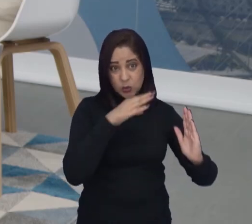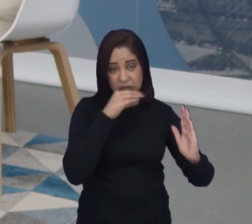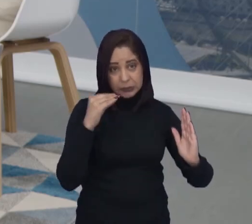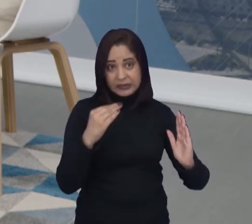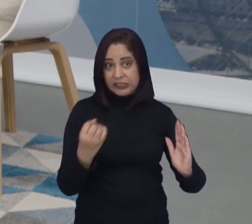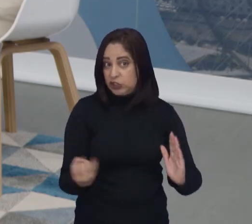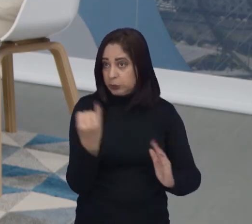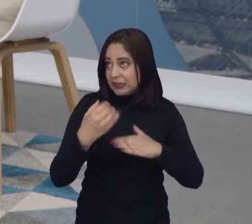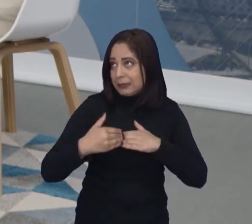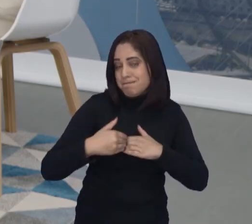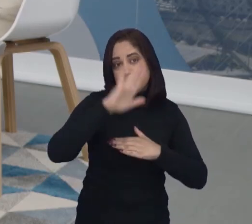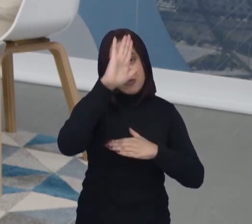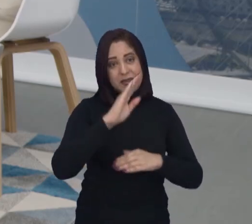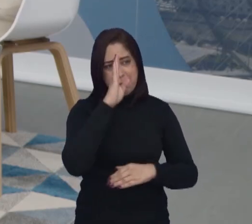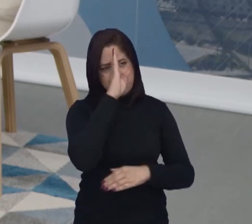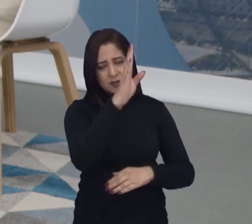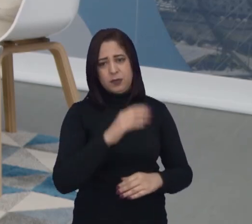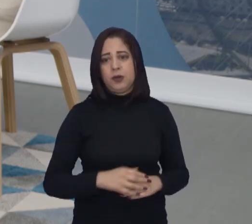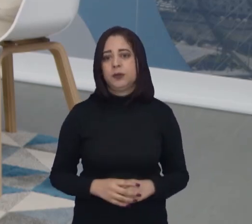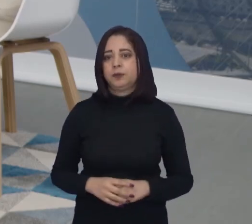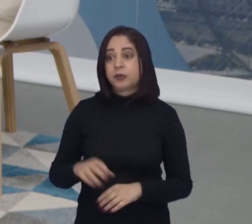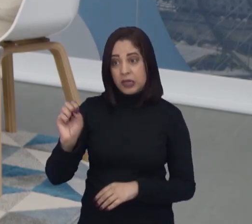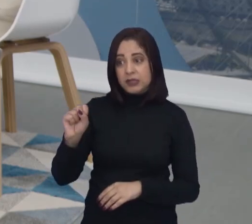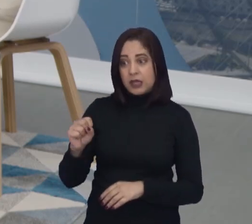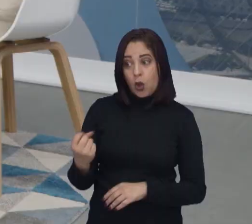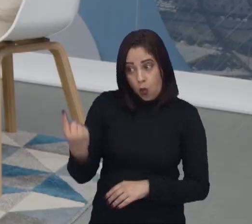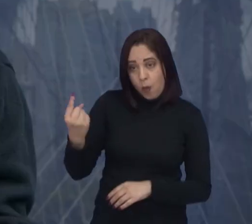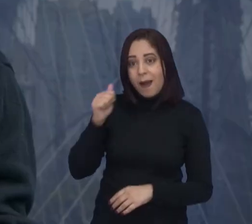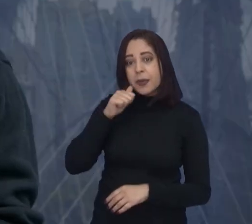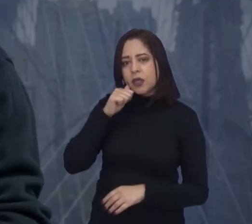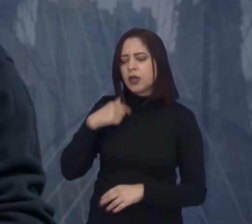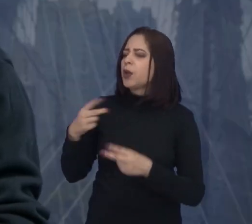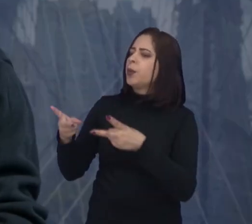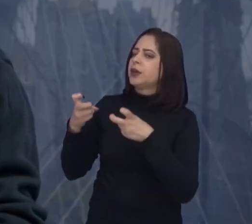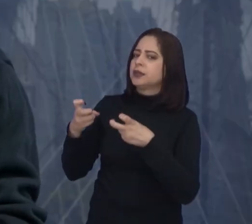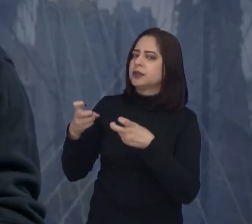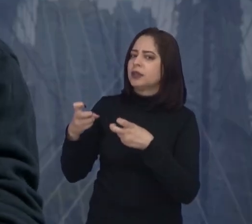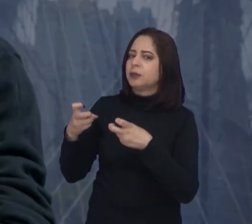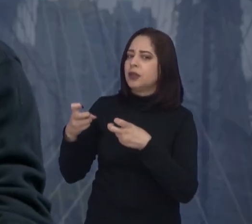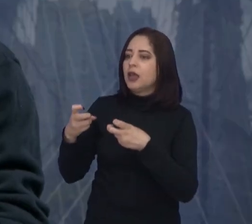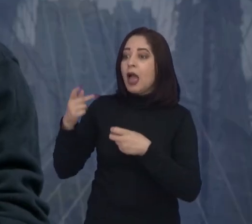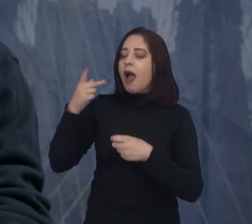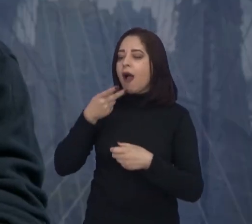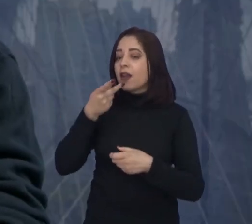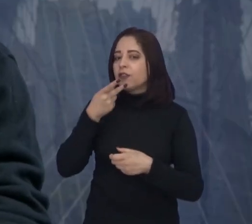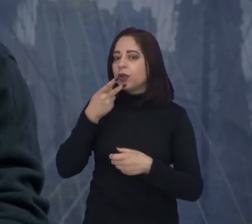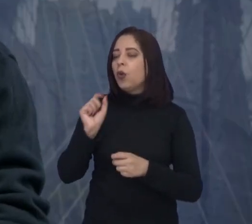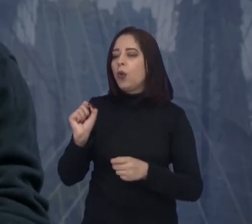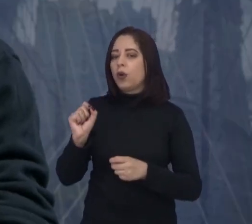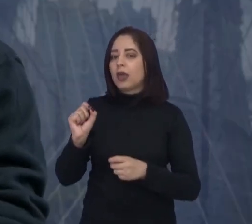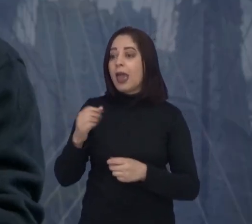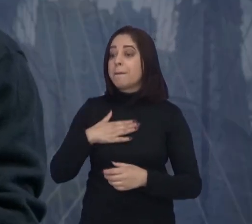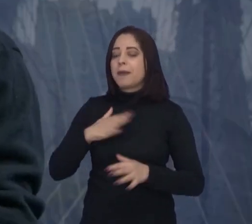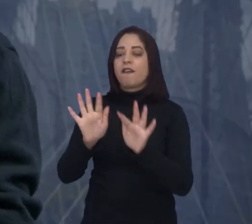faz ainda mais primordial, né? Com toda certeza. Teve uma das meninas ali que eu reparei que falou que eu tenho os pilares da minha vida, que são a